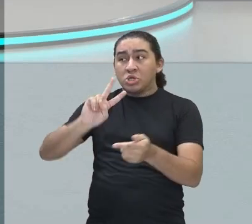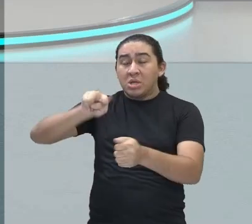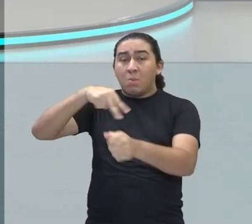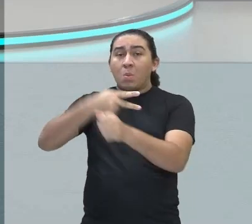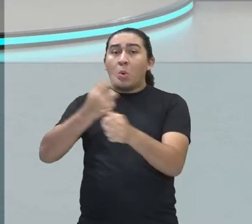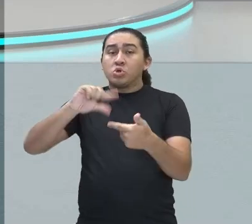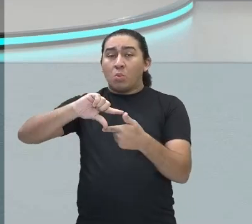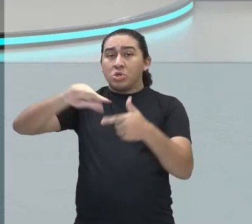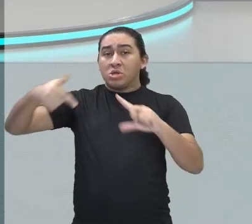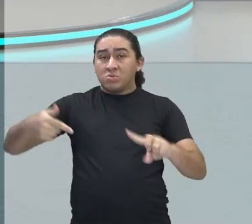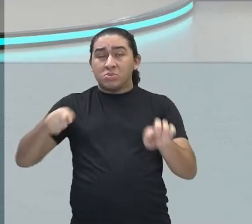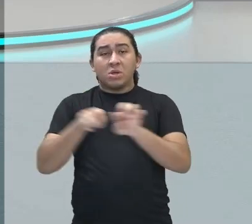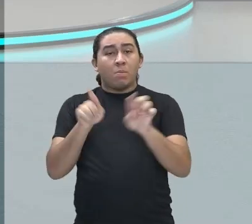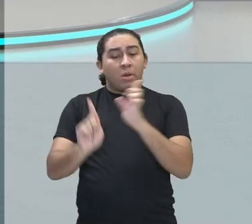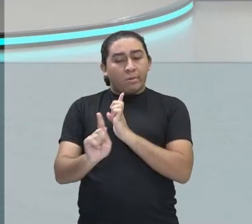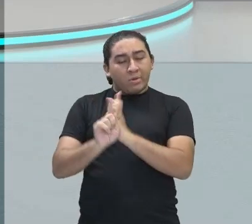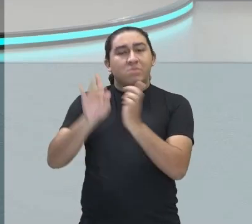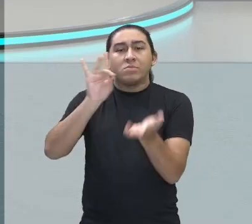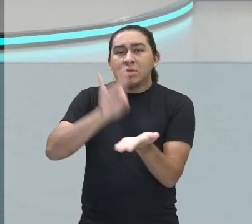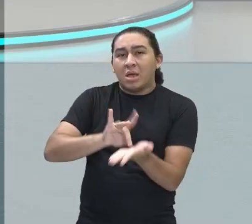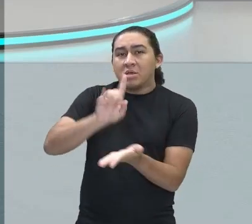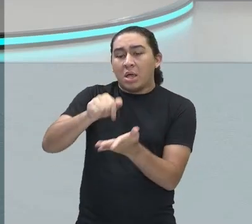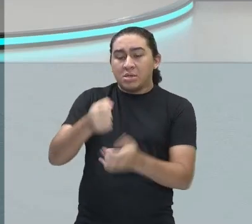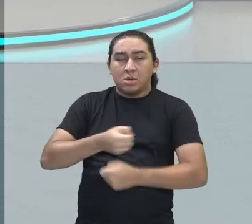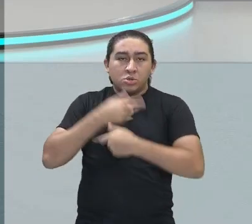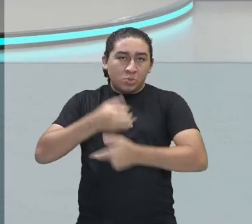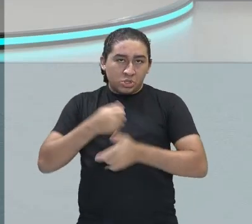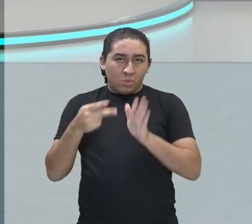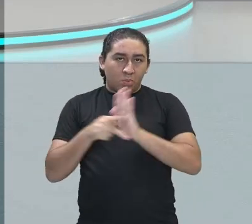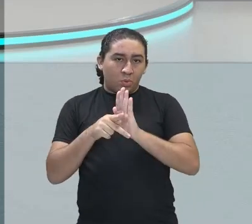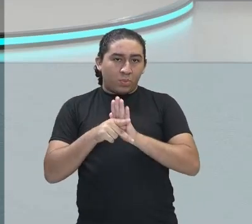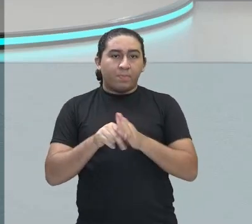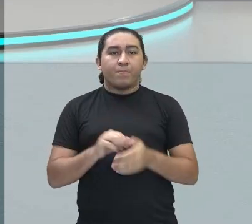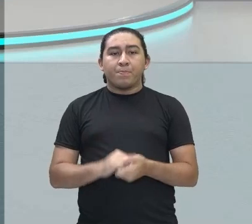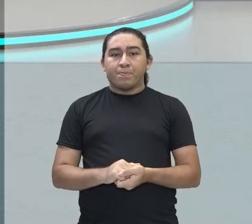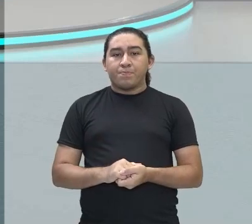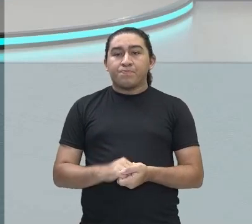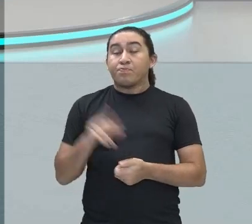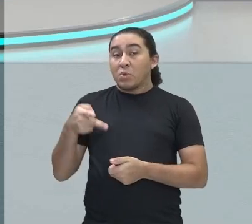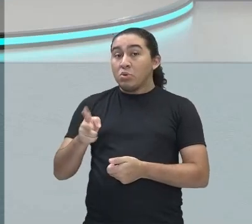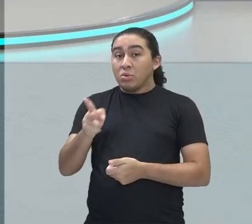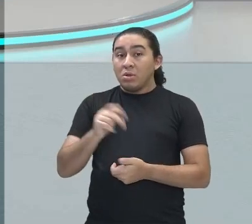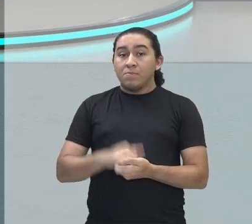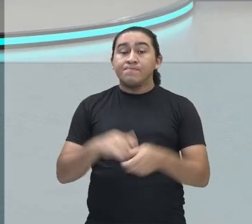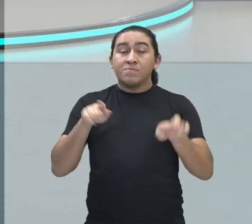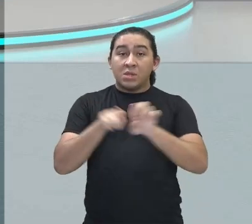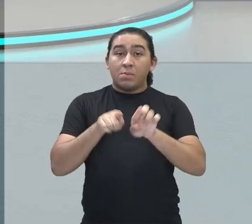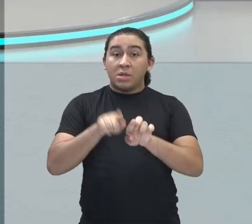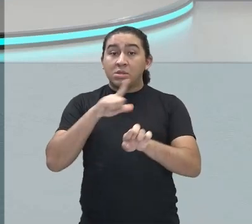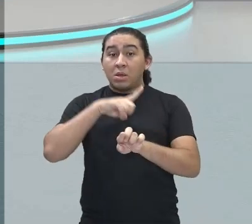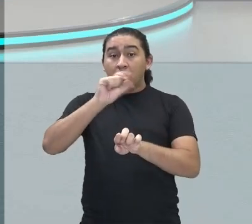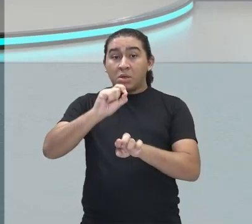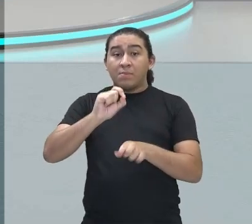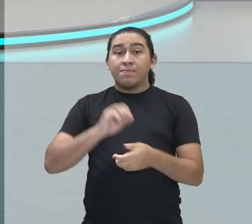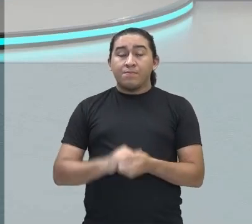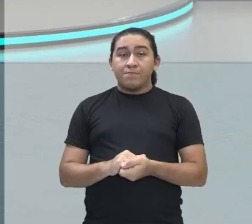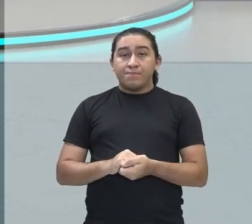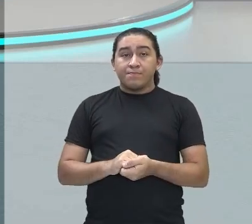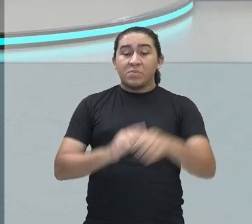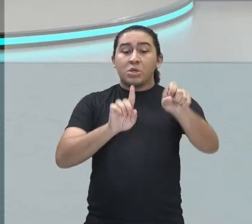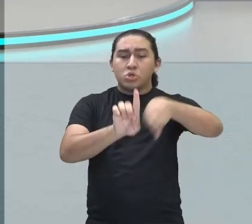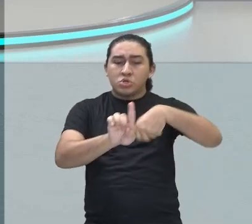contemporâneo, também encontramos muita produção desse estilo. Continuando, temos também